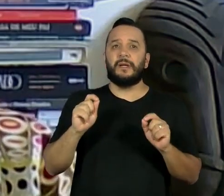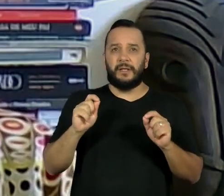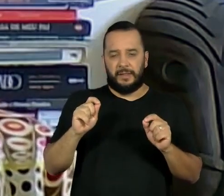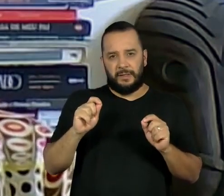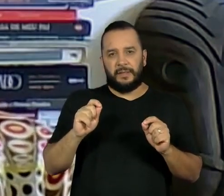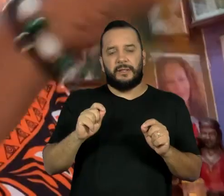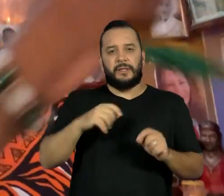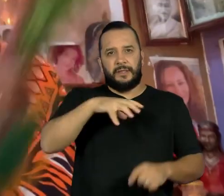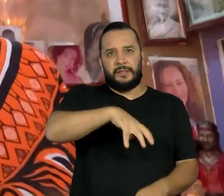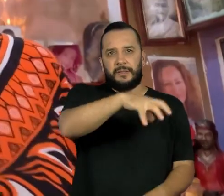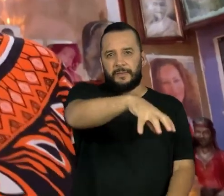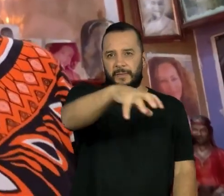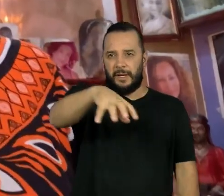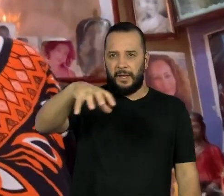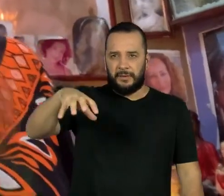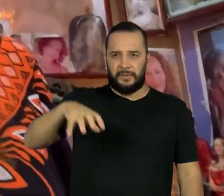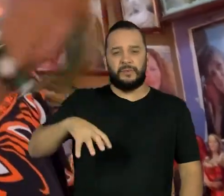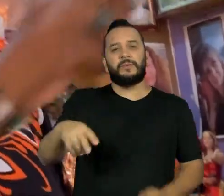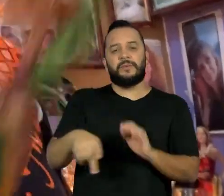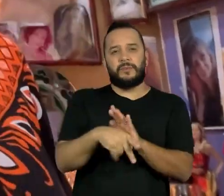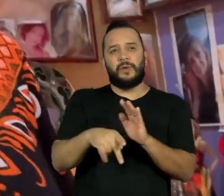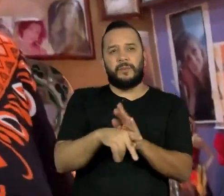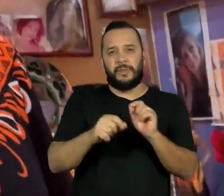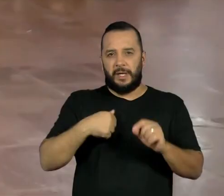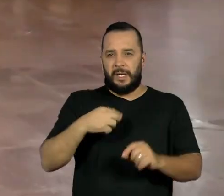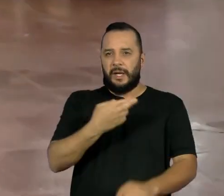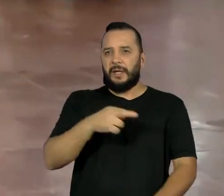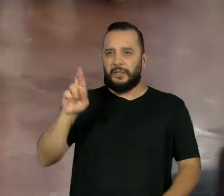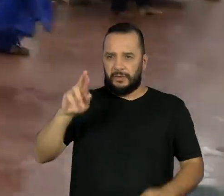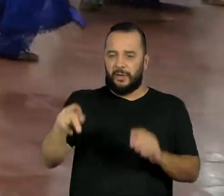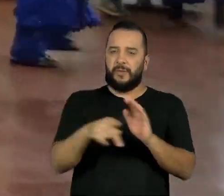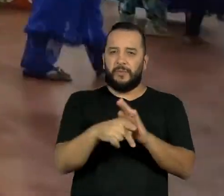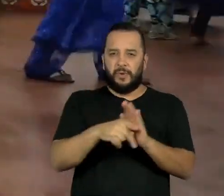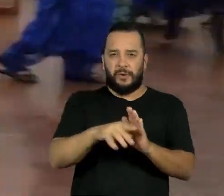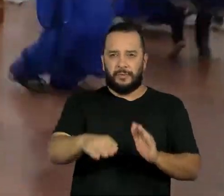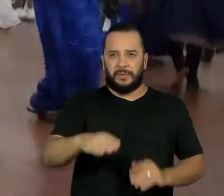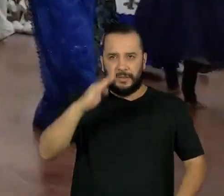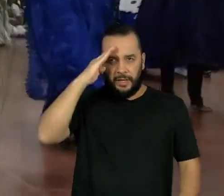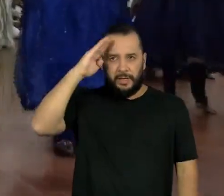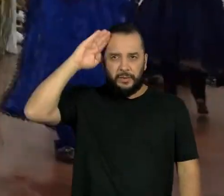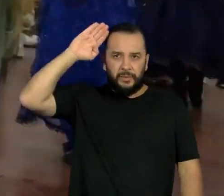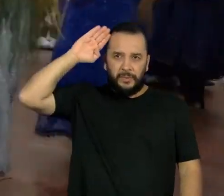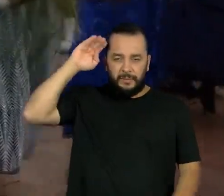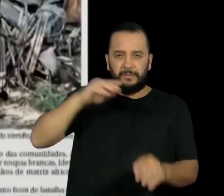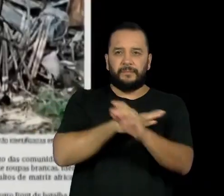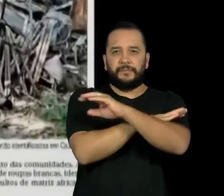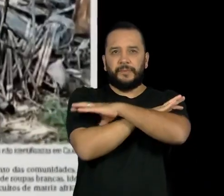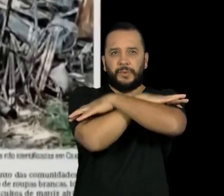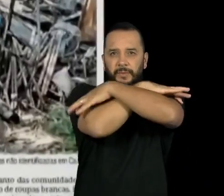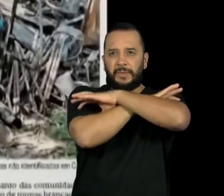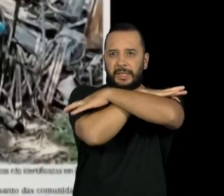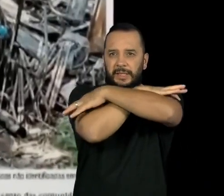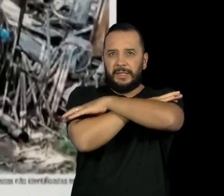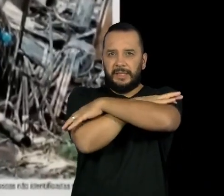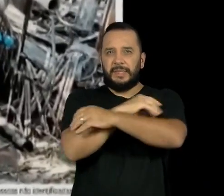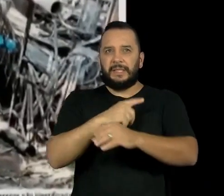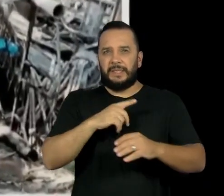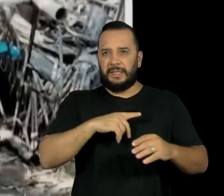nos espaços das religiões de matriz africana. As casas de candomblés, as casas de umbandas têm sido